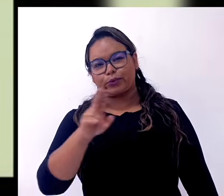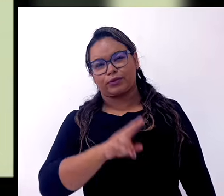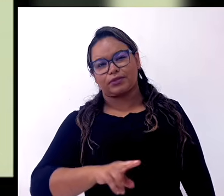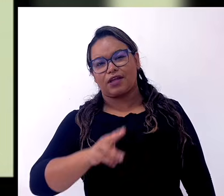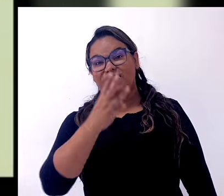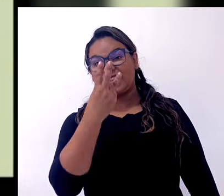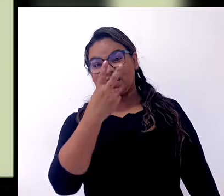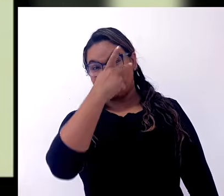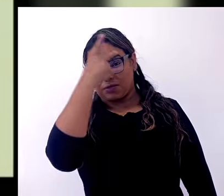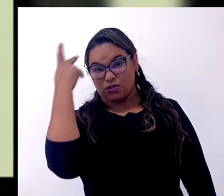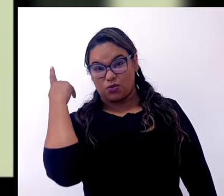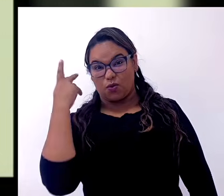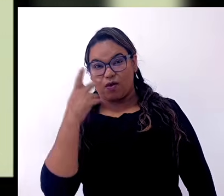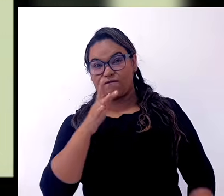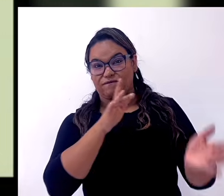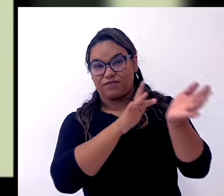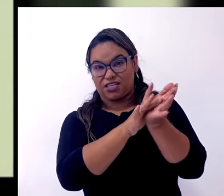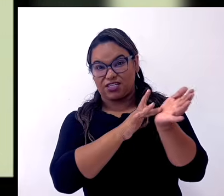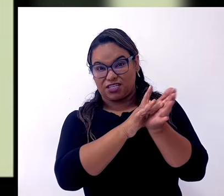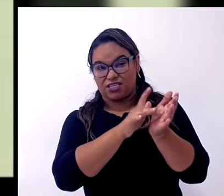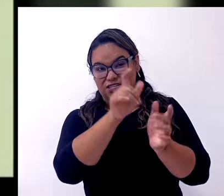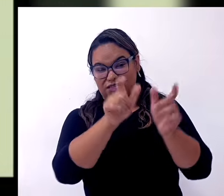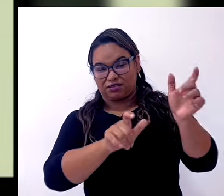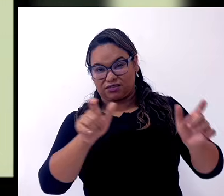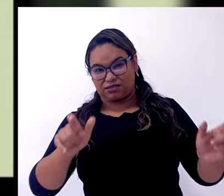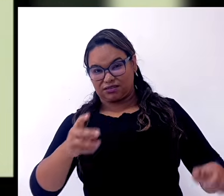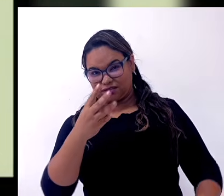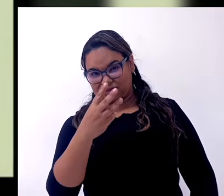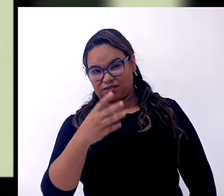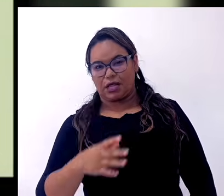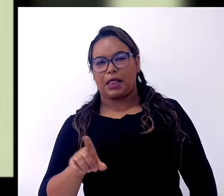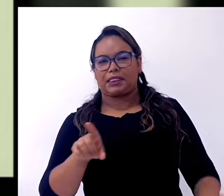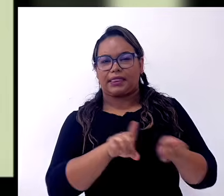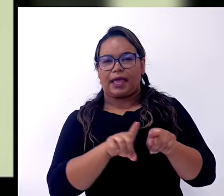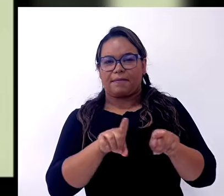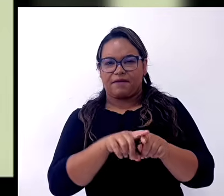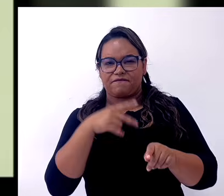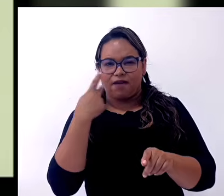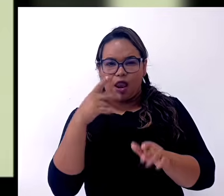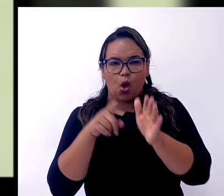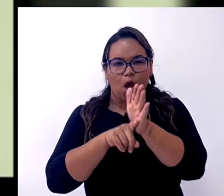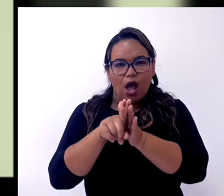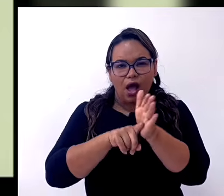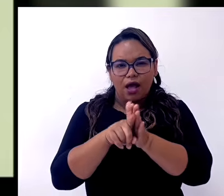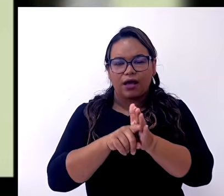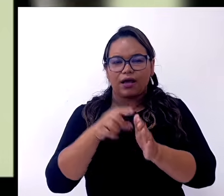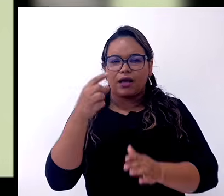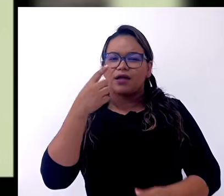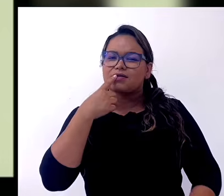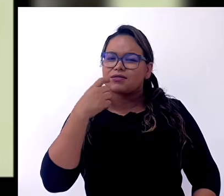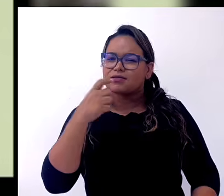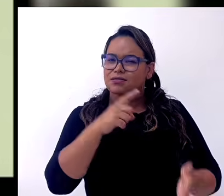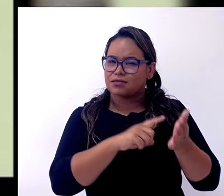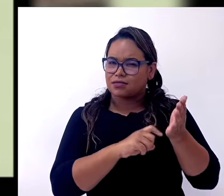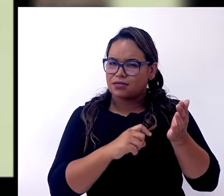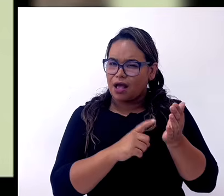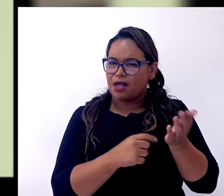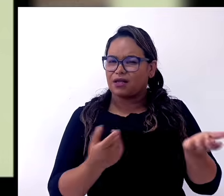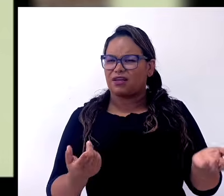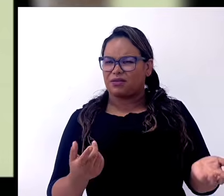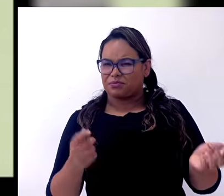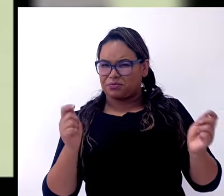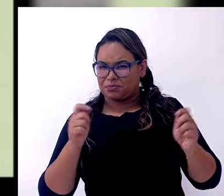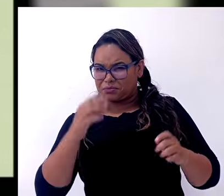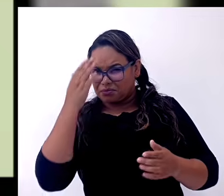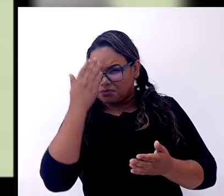nova. Essas instituições têm um papel crucial na nossa busca por uma nova ordem mundial. Uma ordem